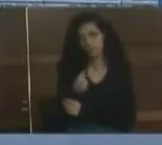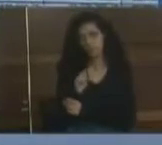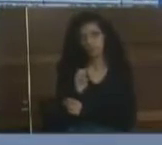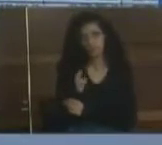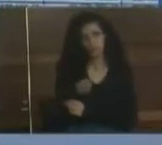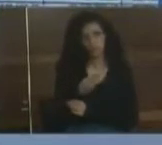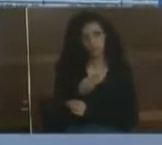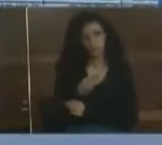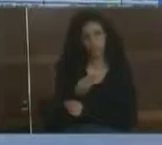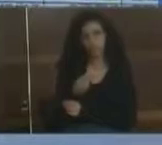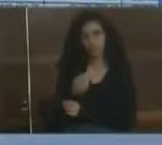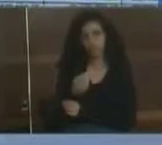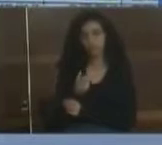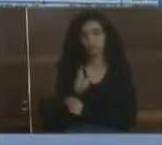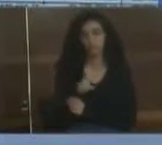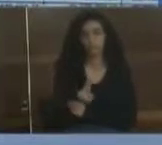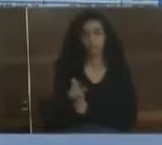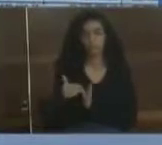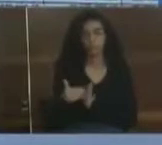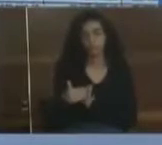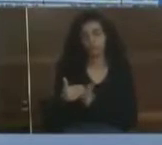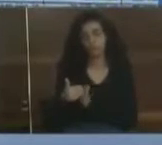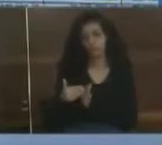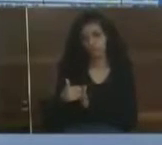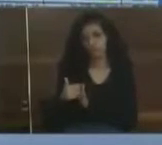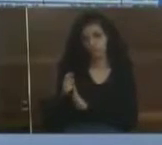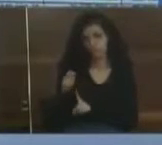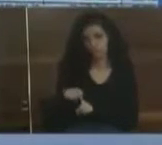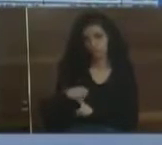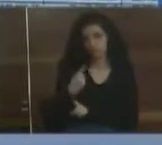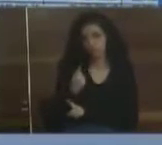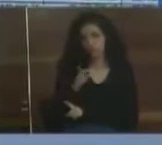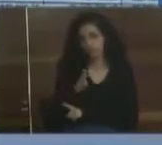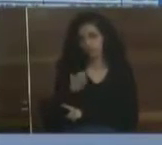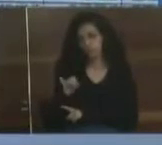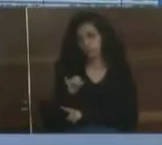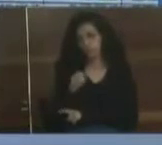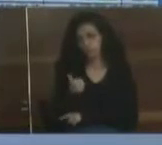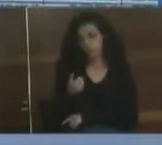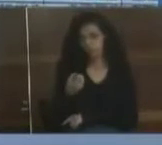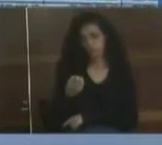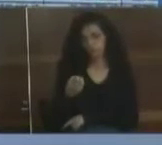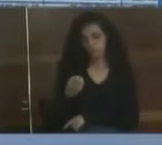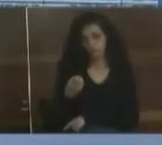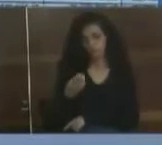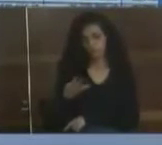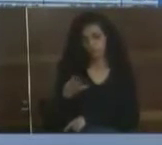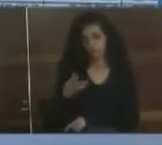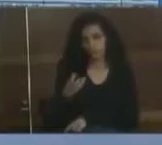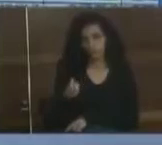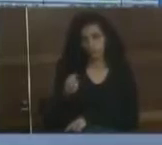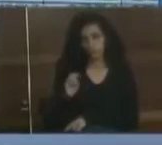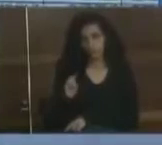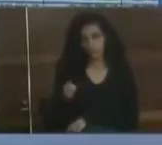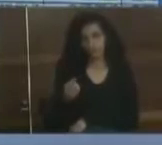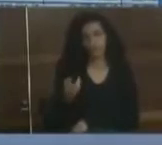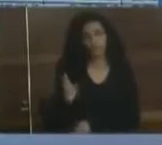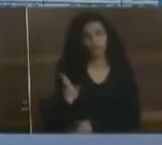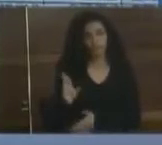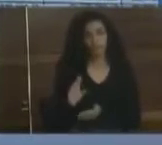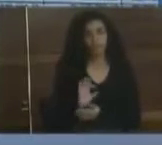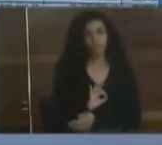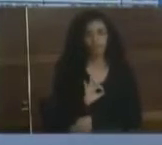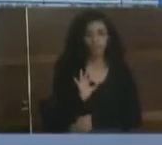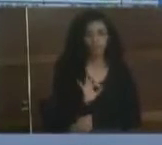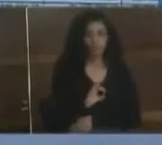mil reais despesas empenhadas até o 3º quadrimestre de 1 milhão cinco milhões 496 mil reais um